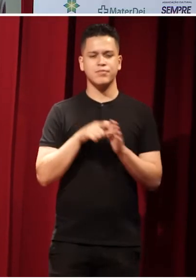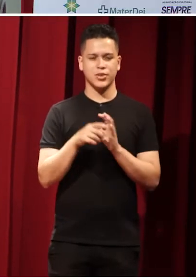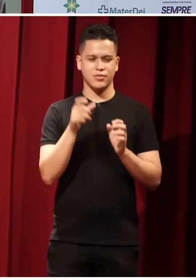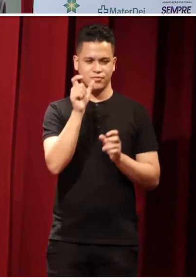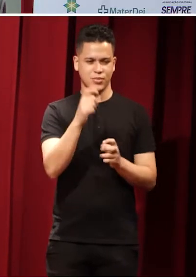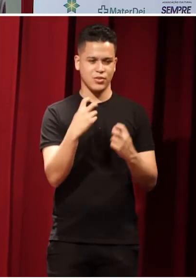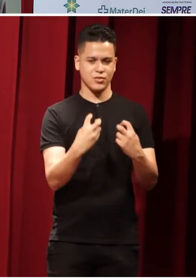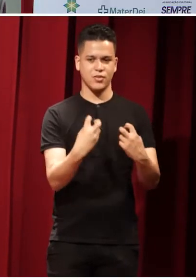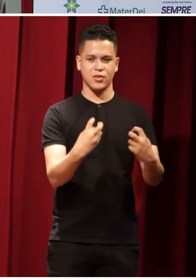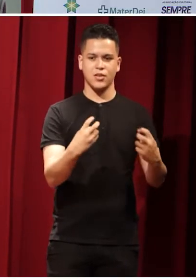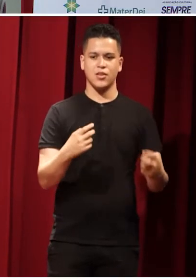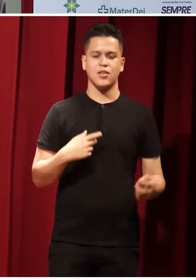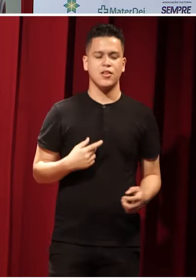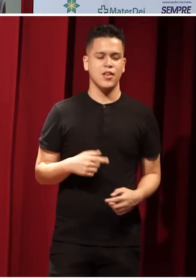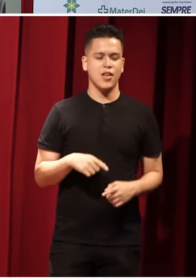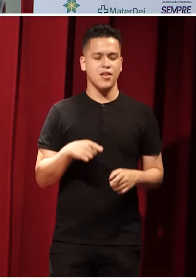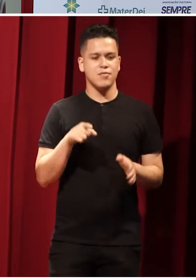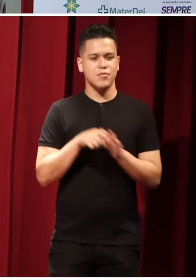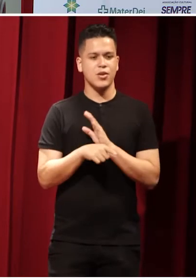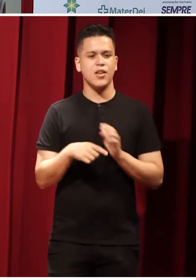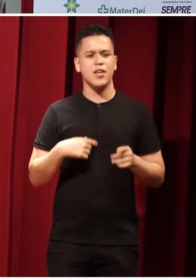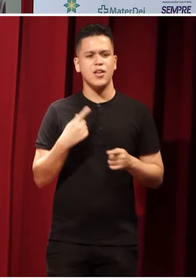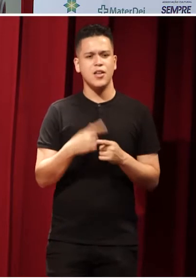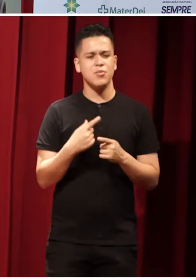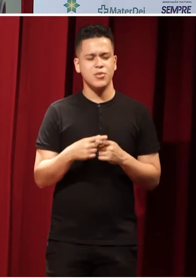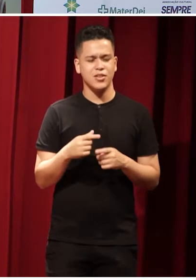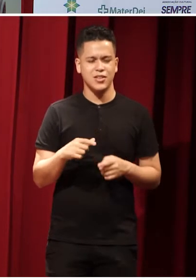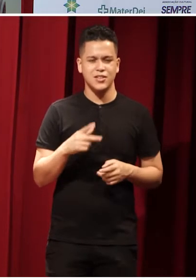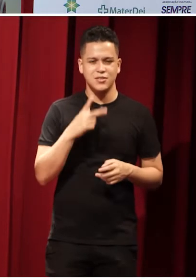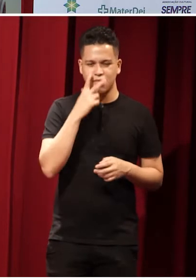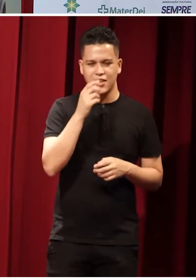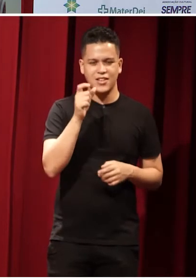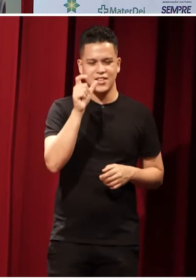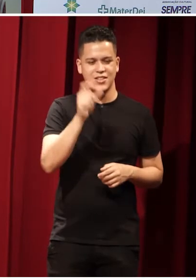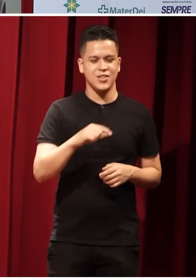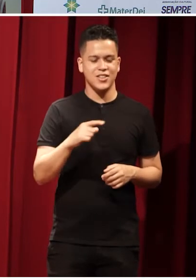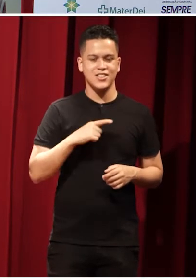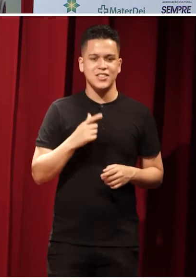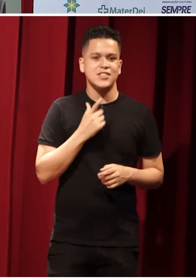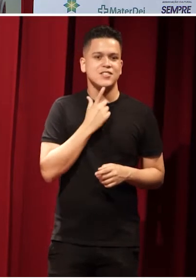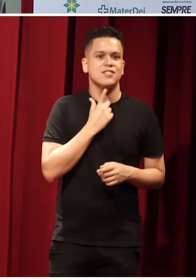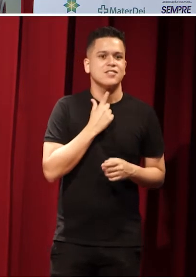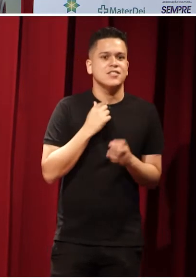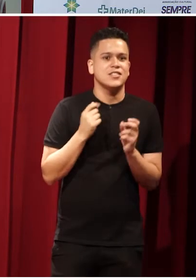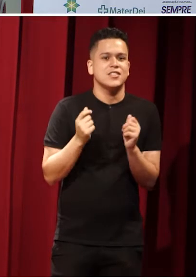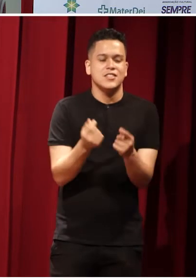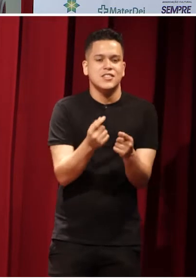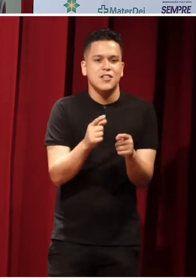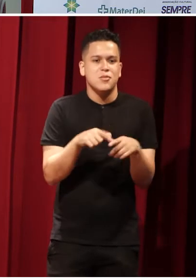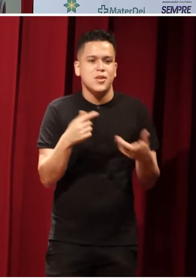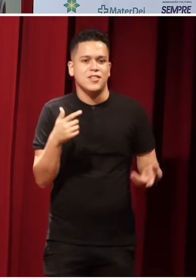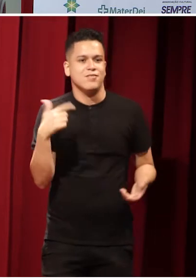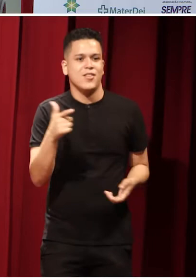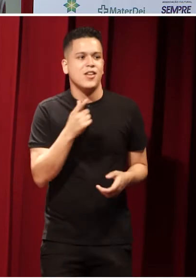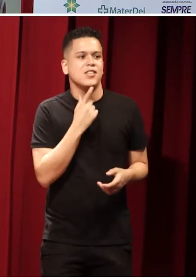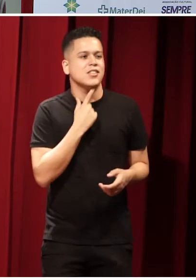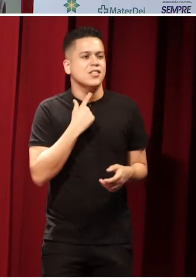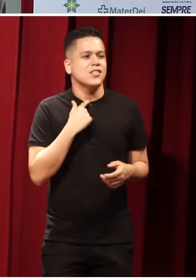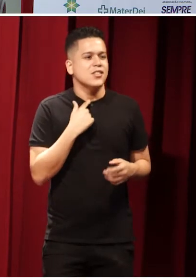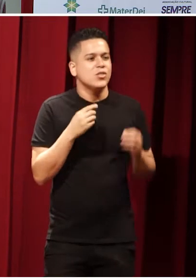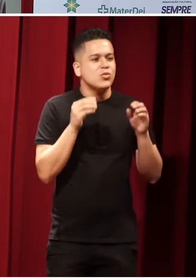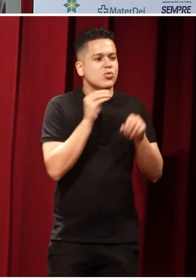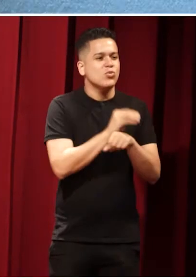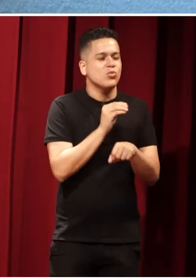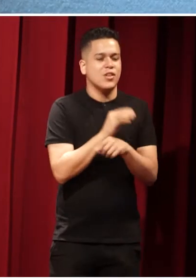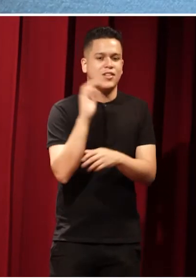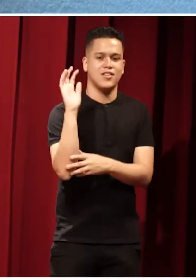que tanta ganância no capitalismo e não a ganância de preservar a natureza